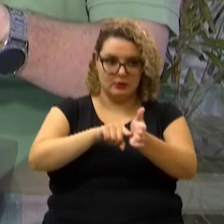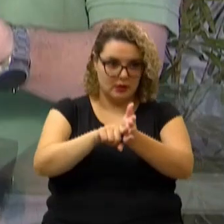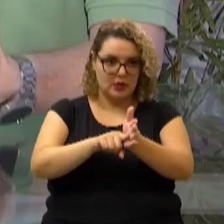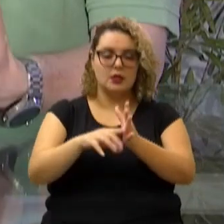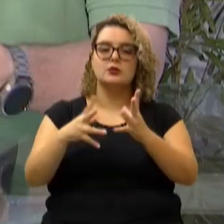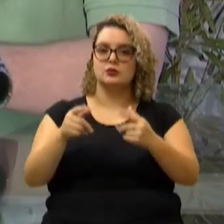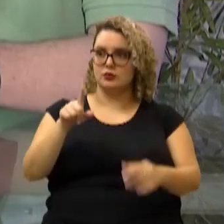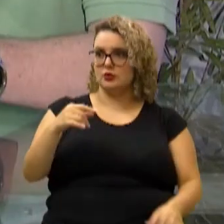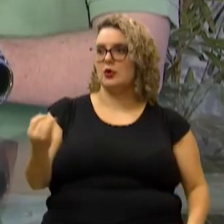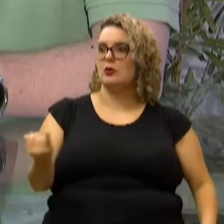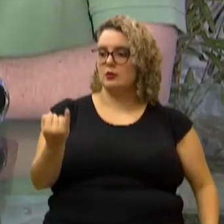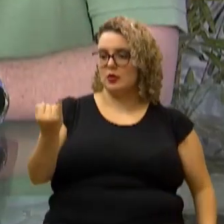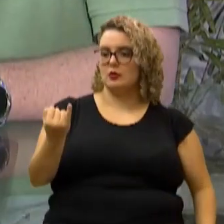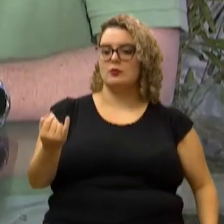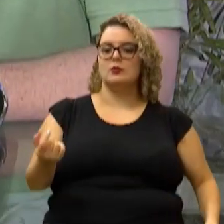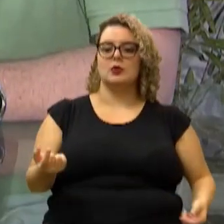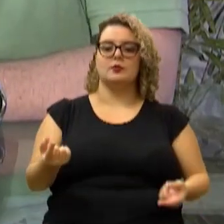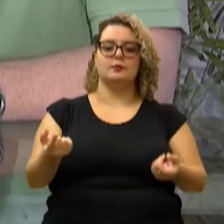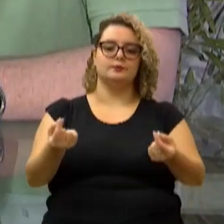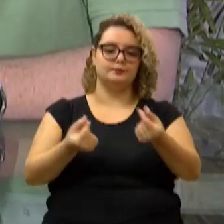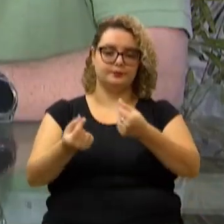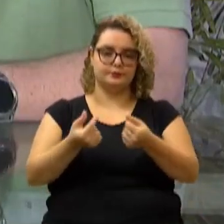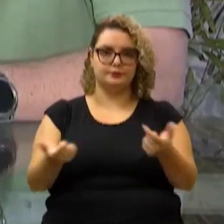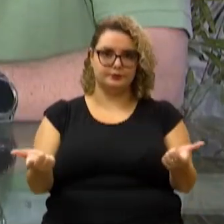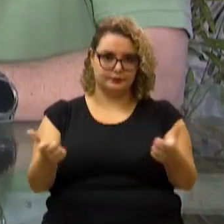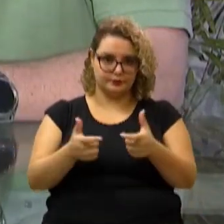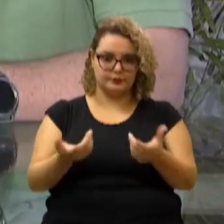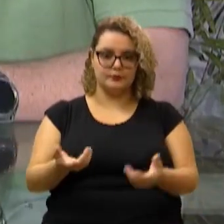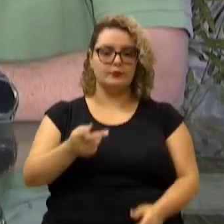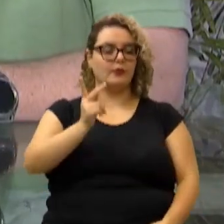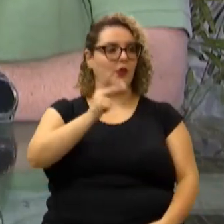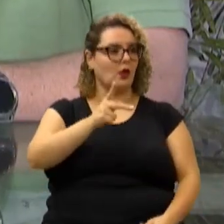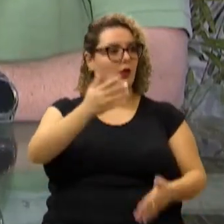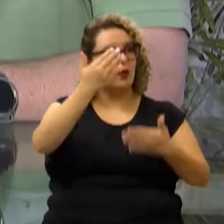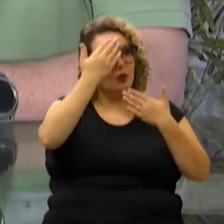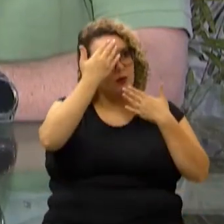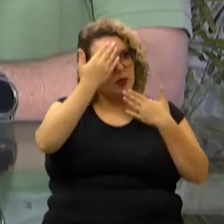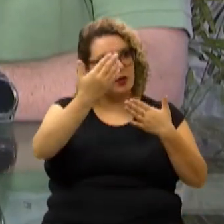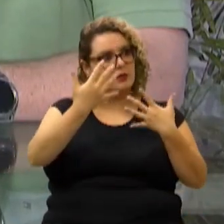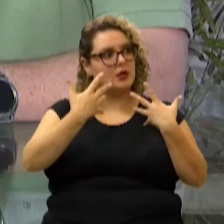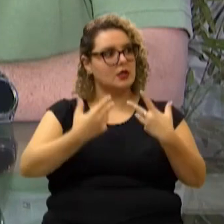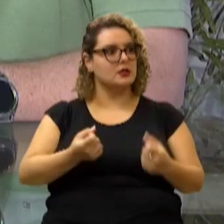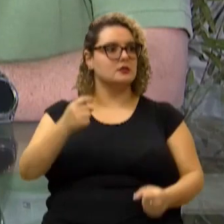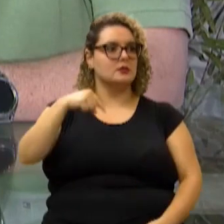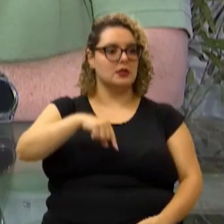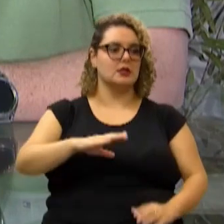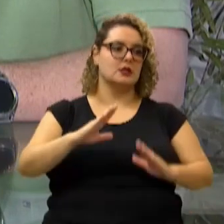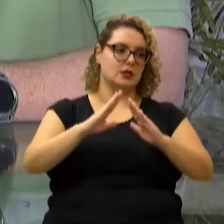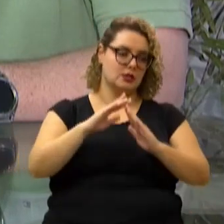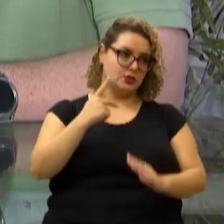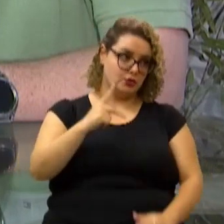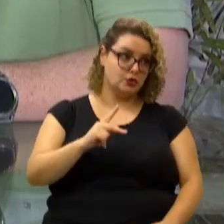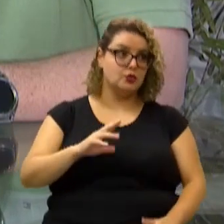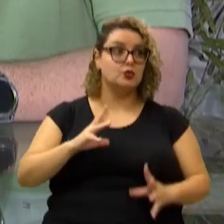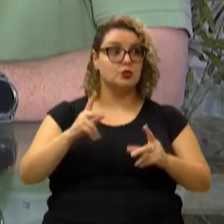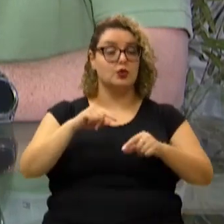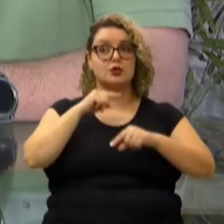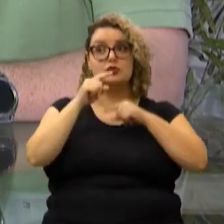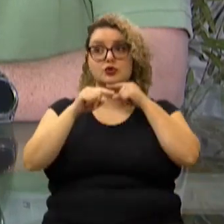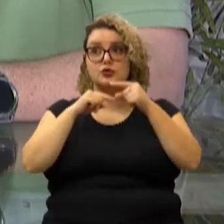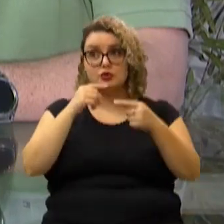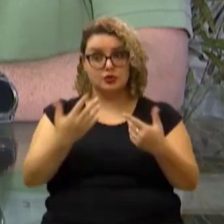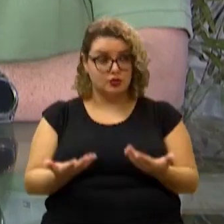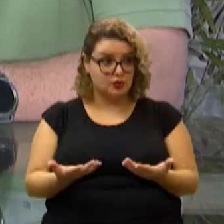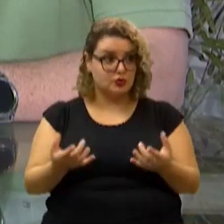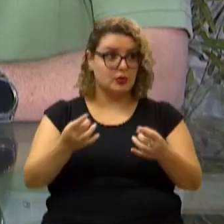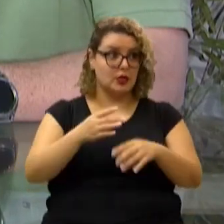pesquisa tudo isso é importante para reduzir custo professor mais uma vez muito obrigado por nos receber aqui na sua casa tirar todas